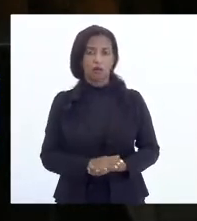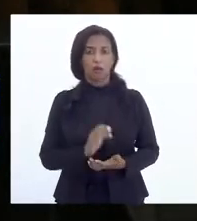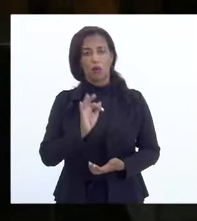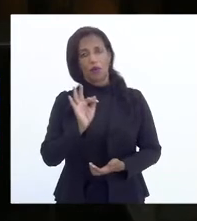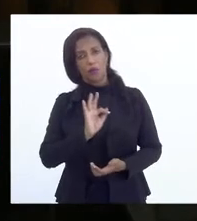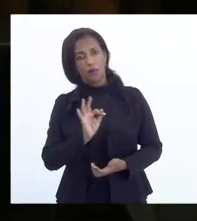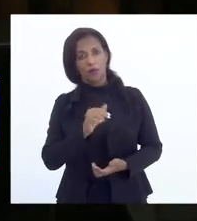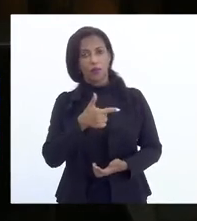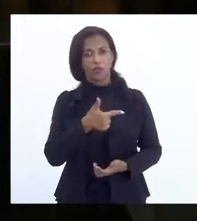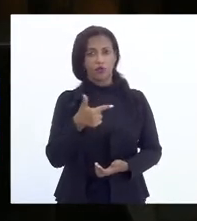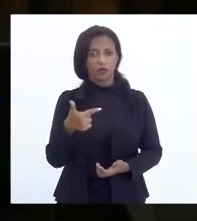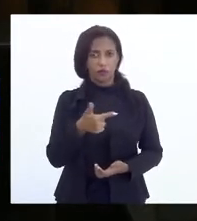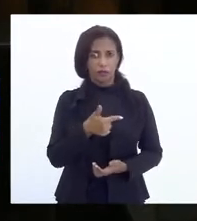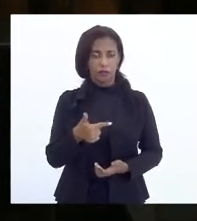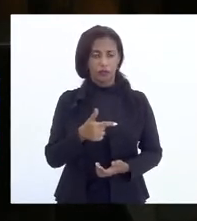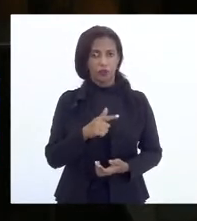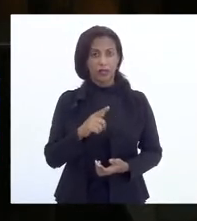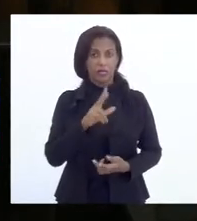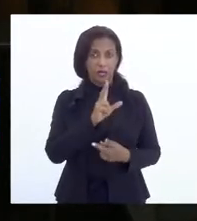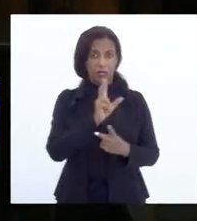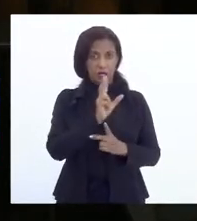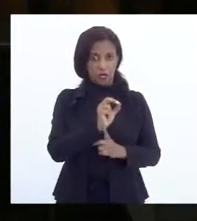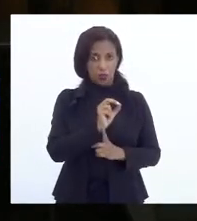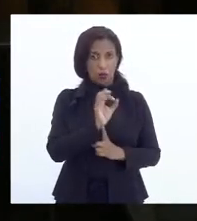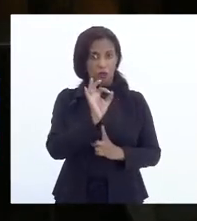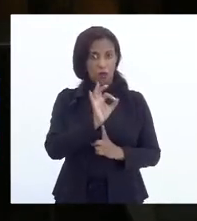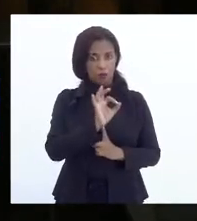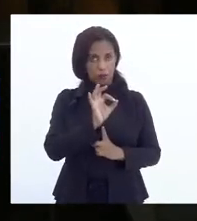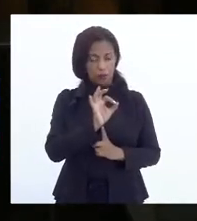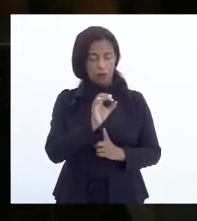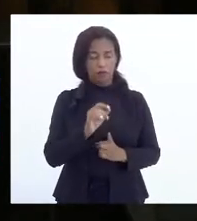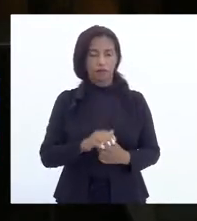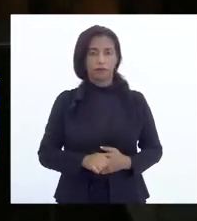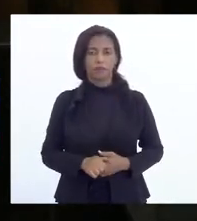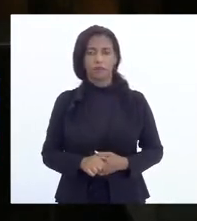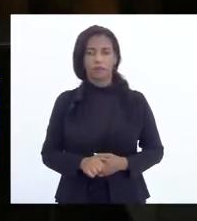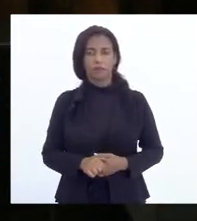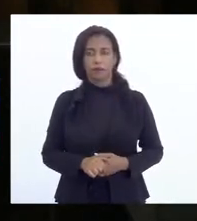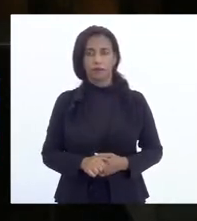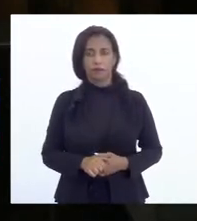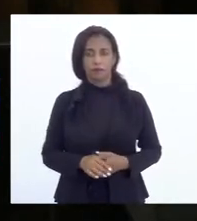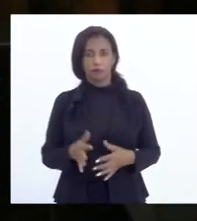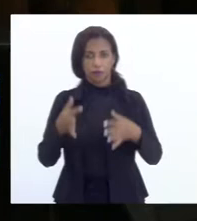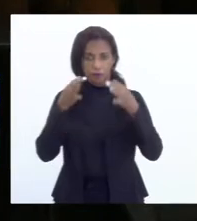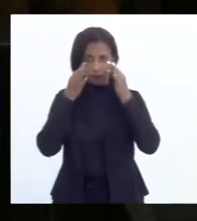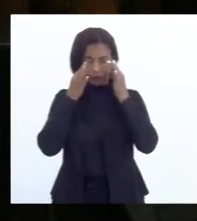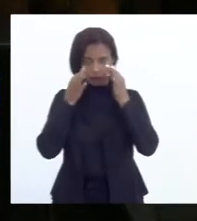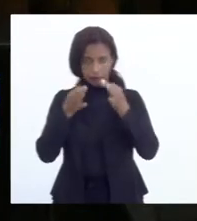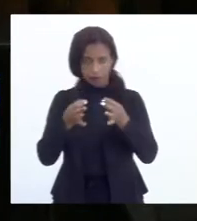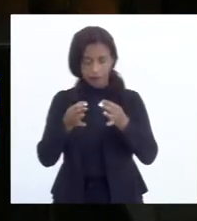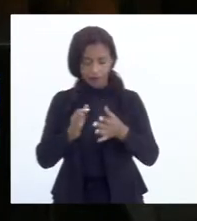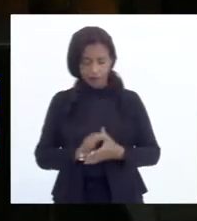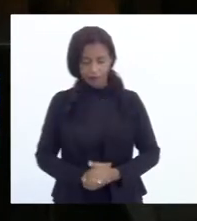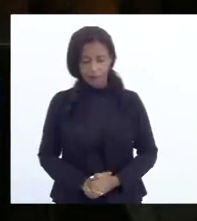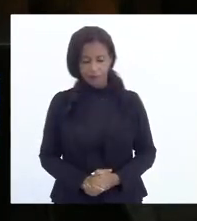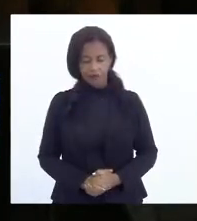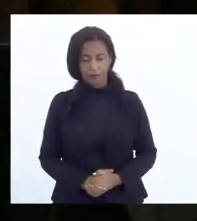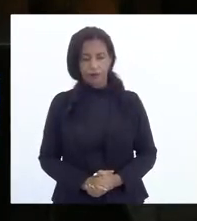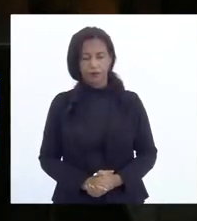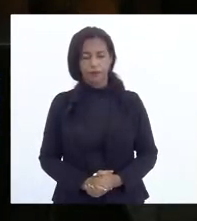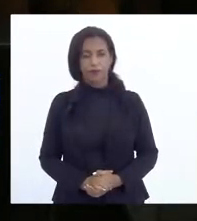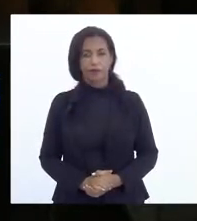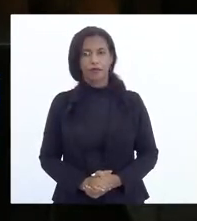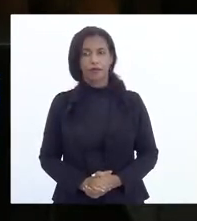de 2022, 50% dos 23%. Então, chamando a atenção. Em